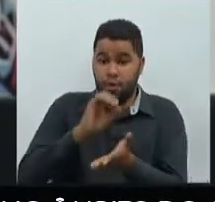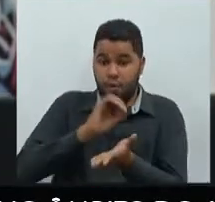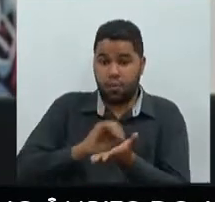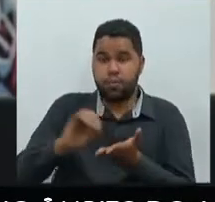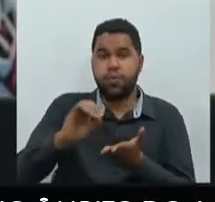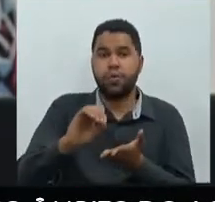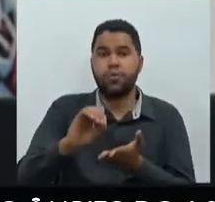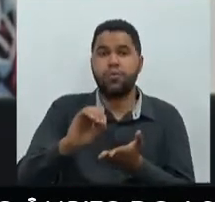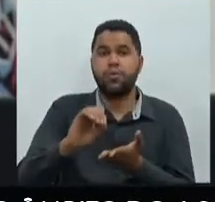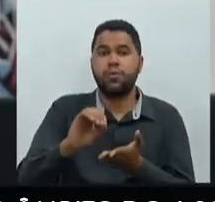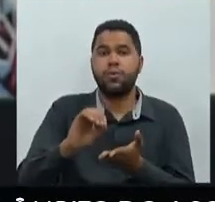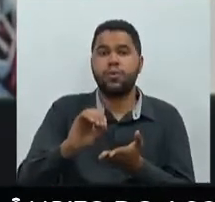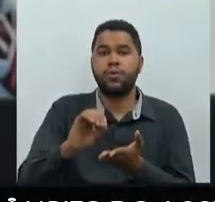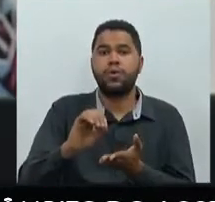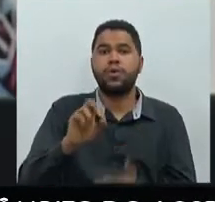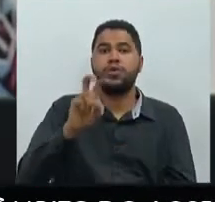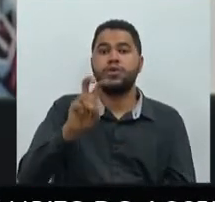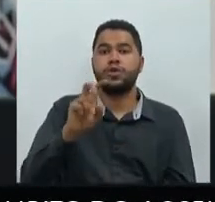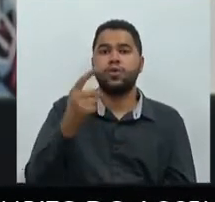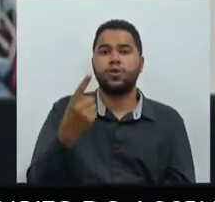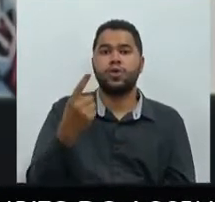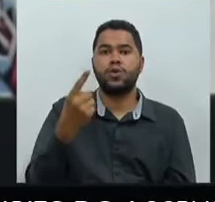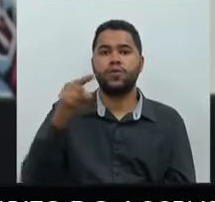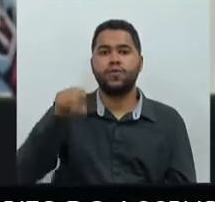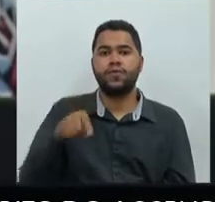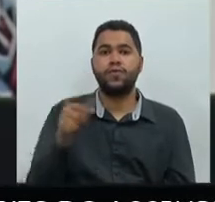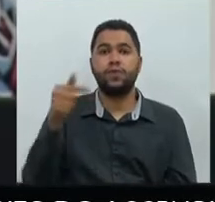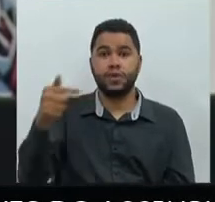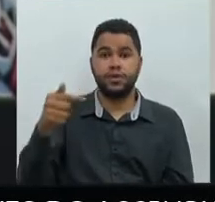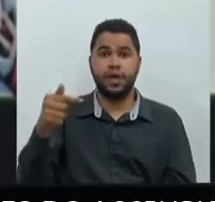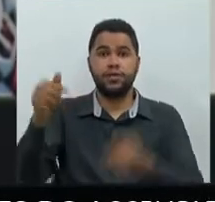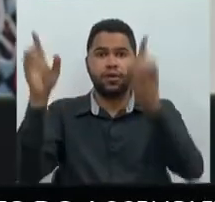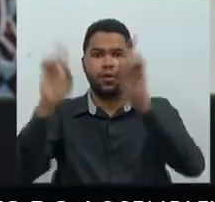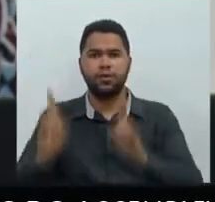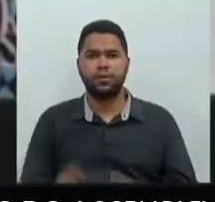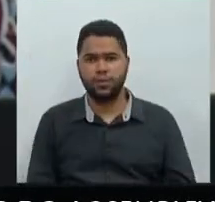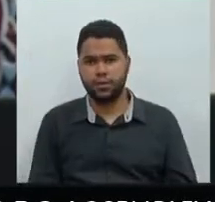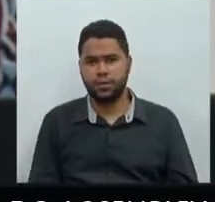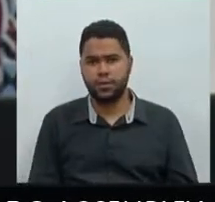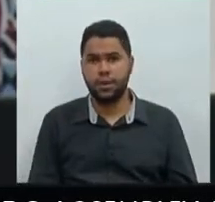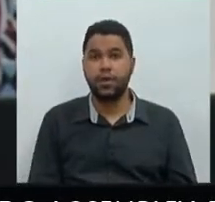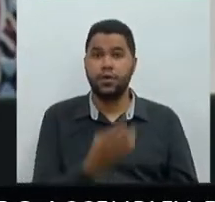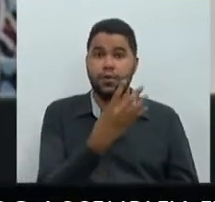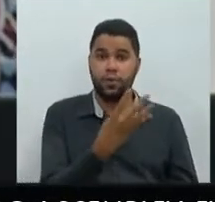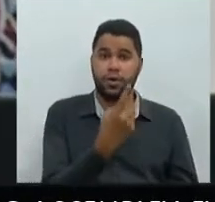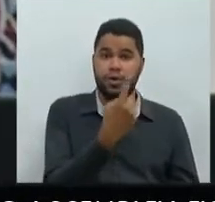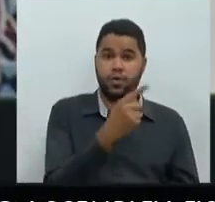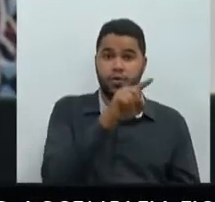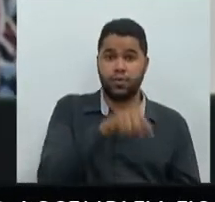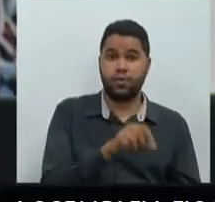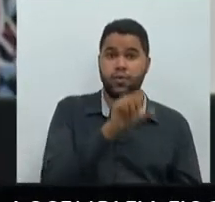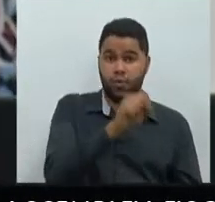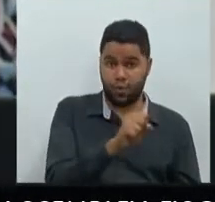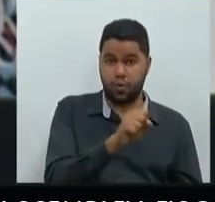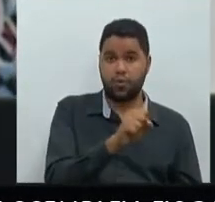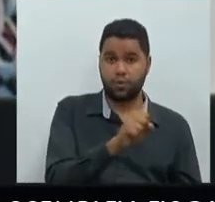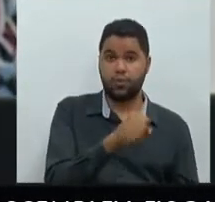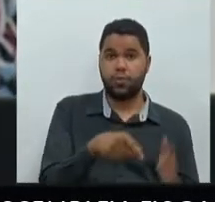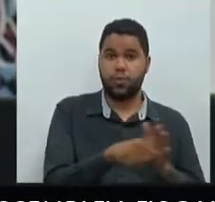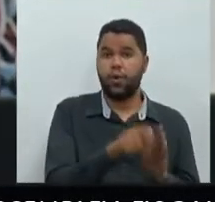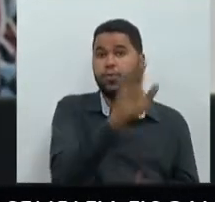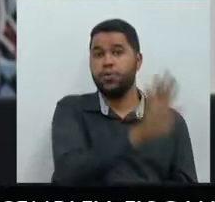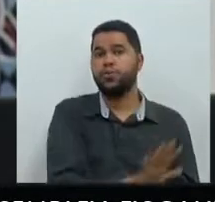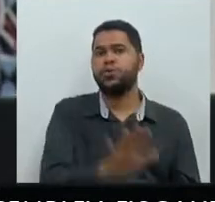Brasil foram de 51,7% entre os trabalhadores com deficiência e de 41,8% no mercado de trabalho